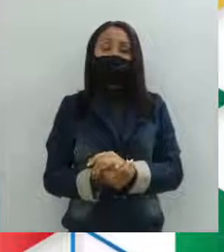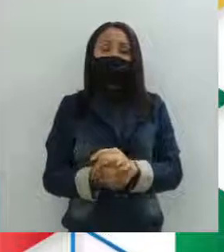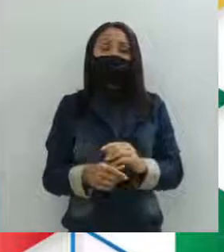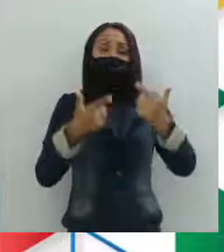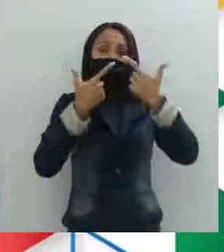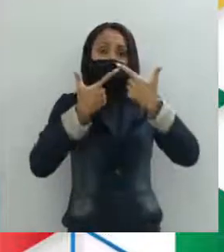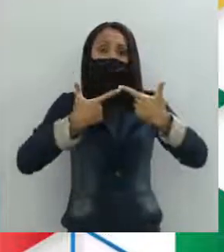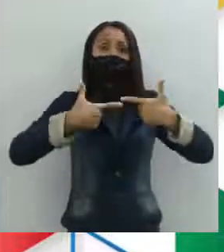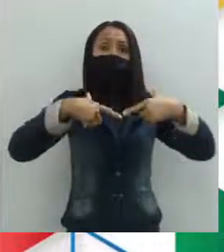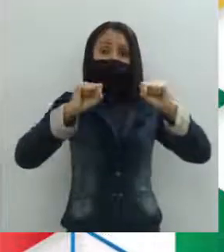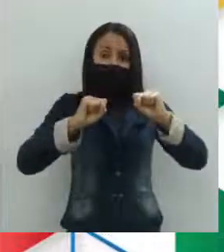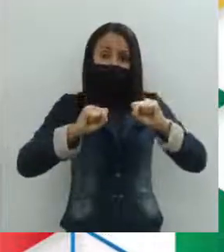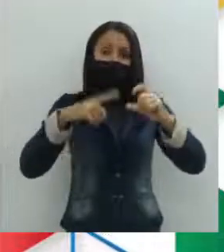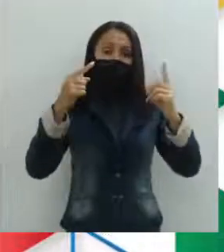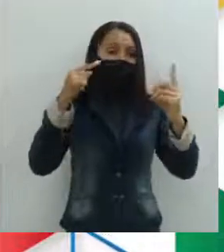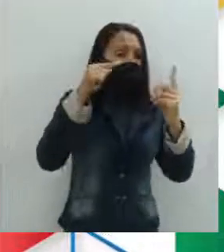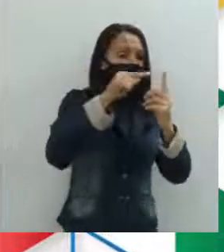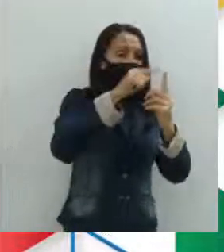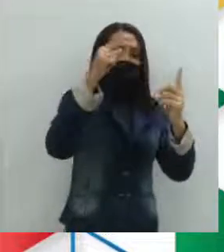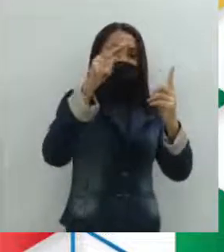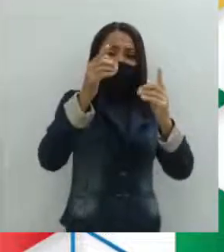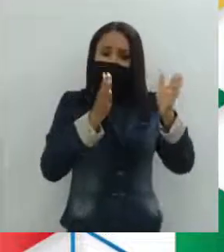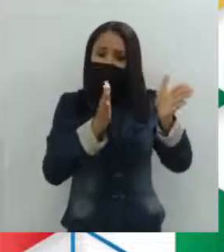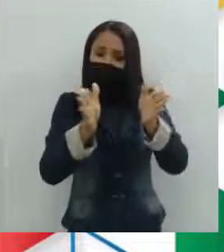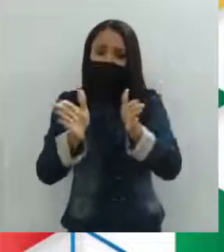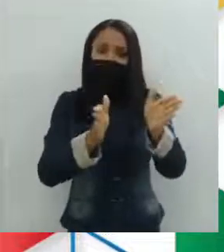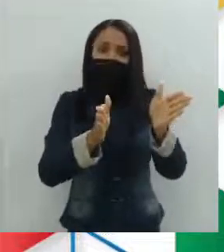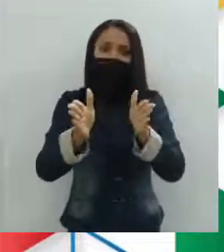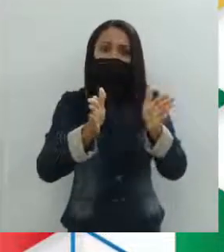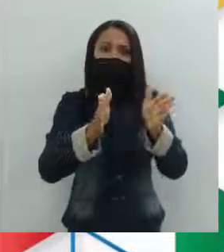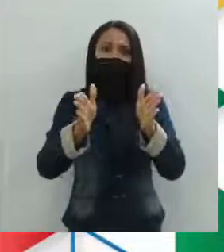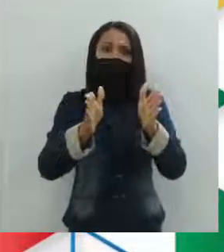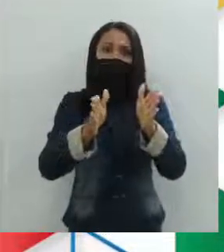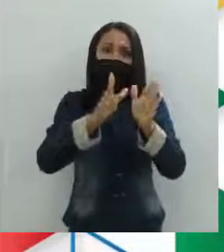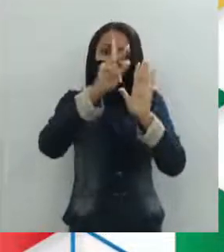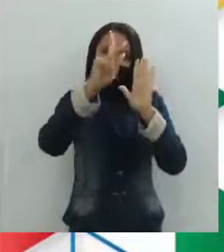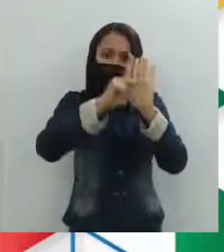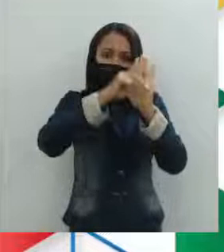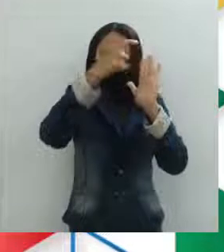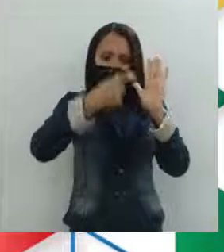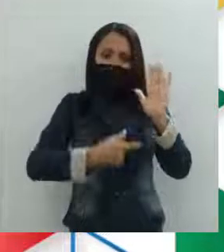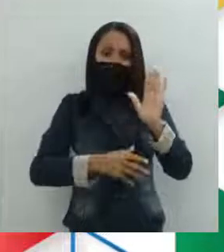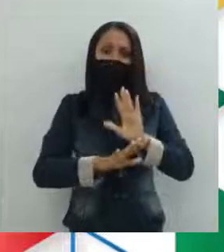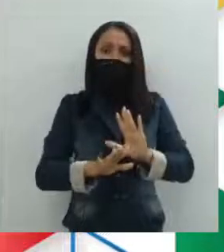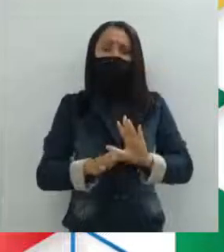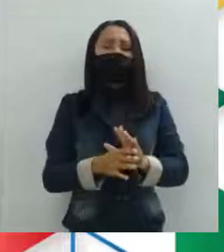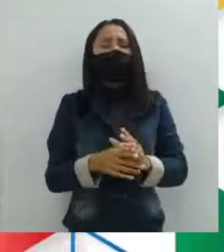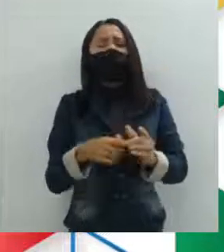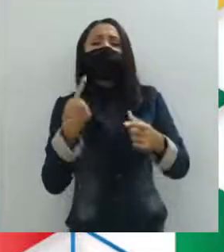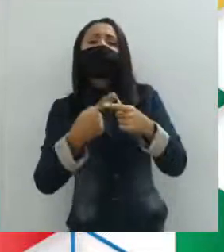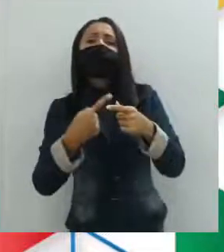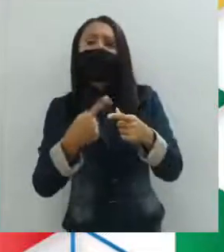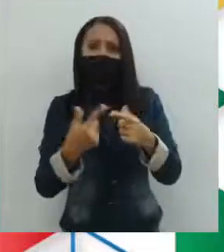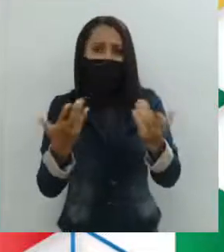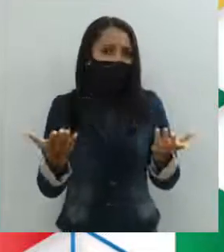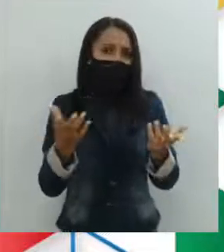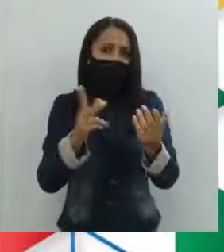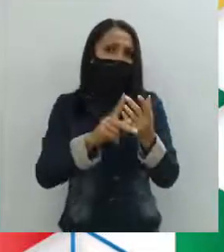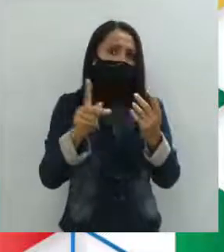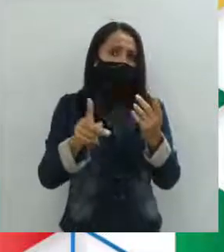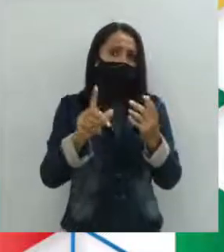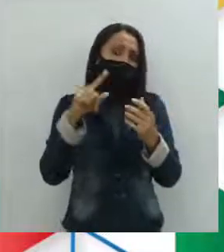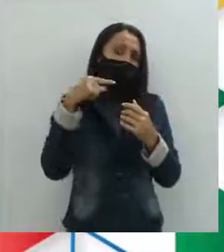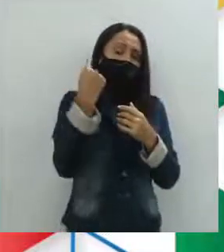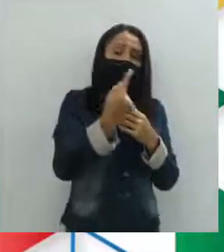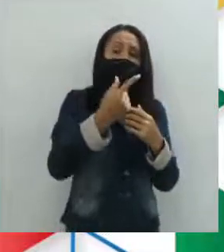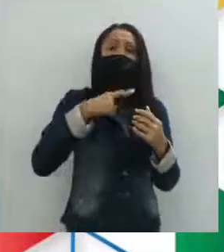ser objetiva, acessível e impessoal. Vocês podem me perguntar, por quê? Porque nós temos